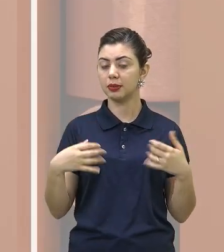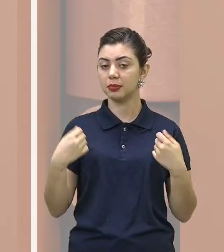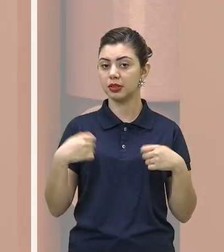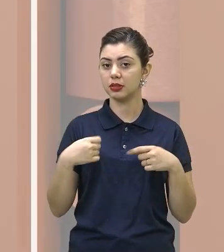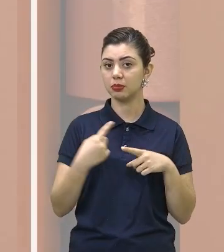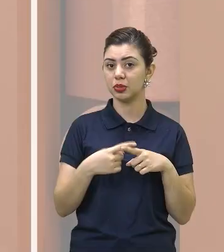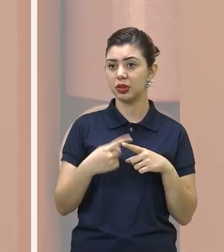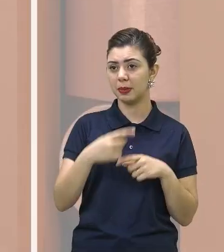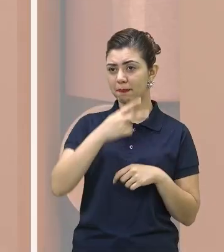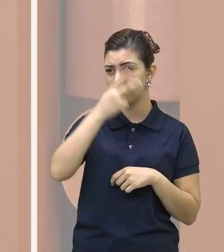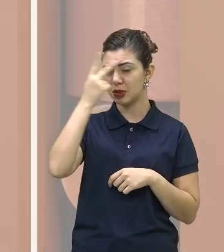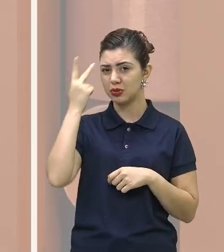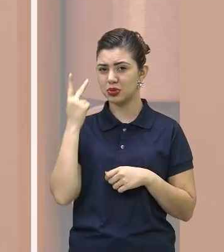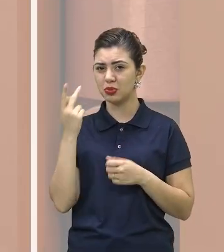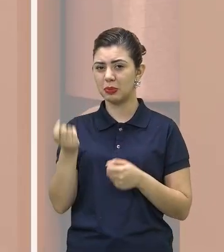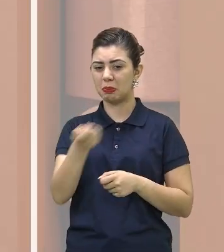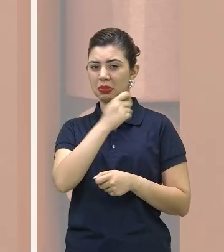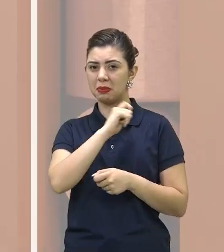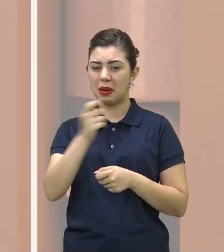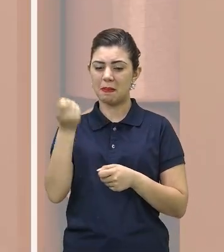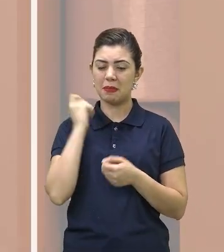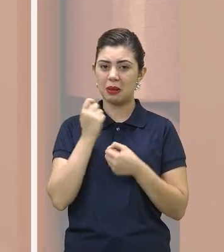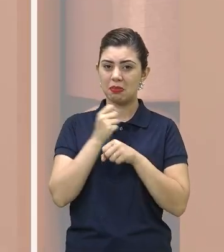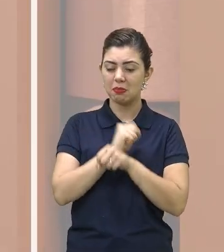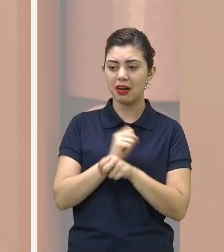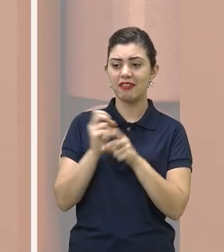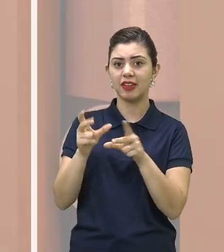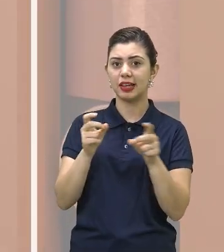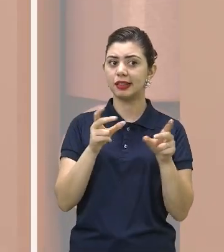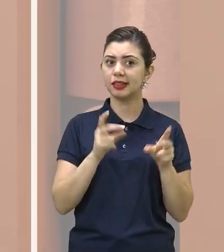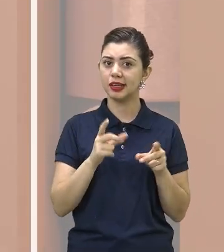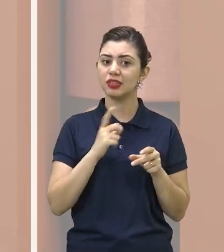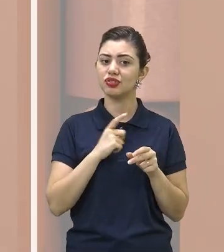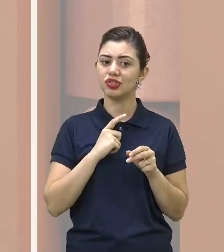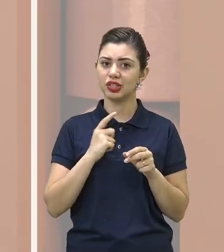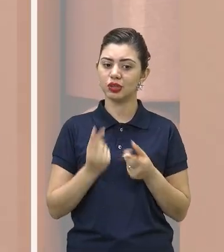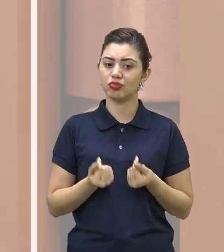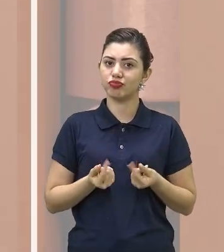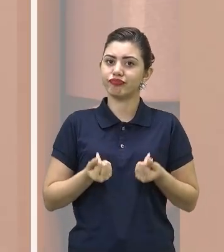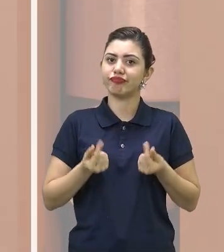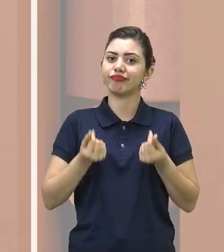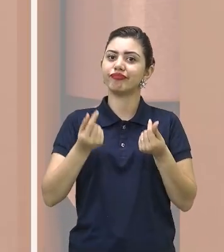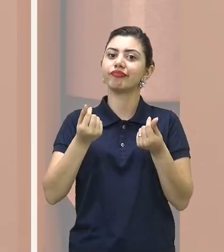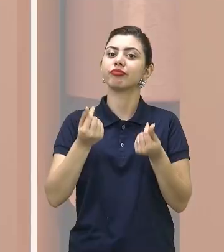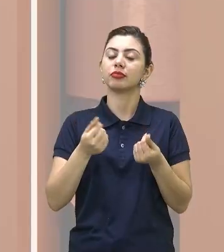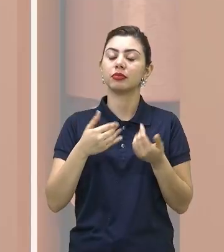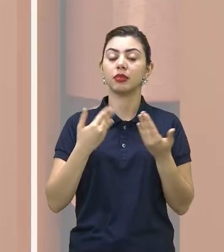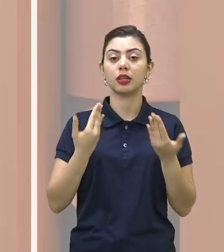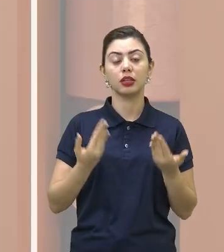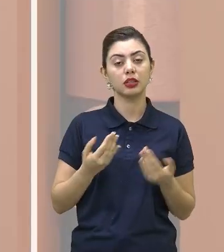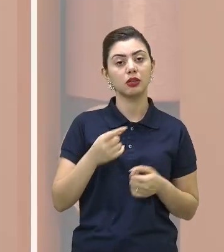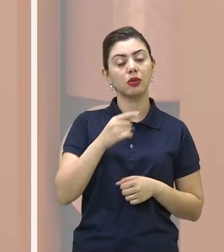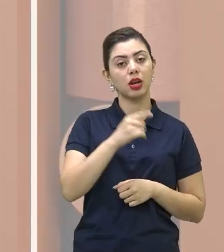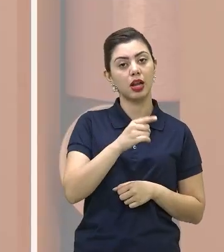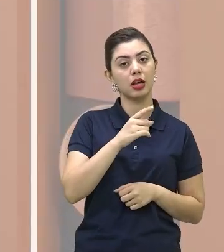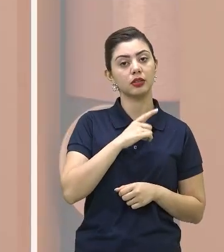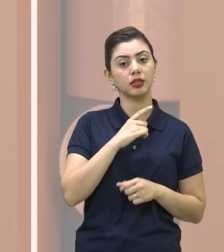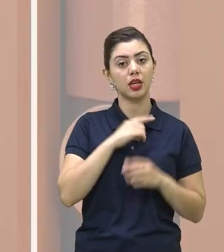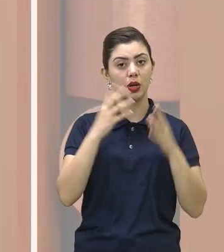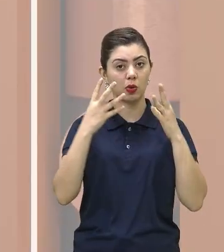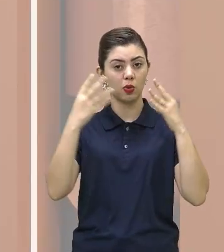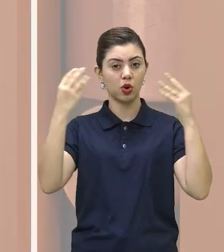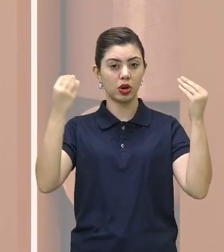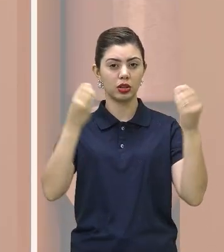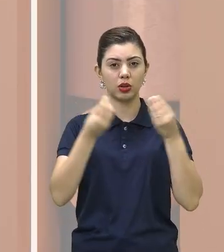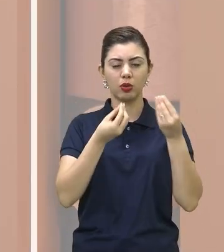Vender pessoas escravizadas também gerava lucro para sua metrópole. Por isso, os holandeses apontaram seus canhões